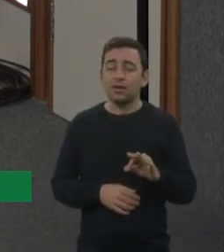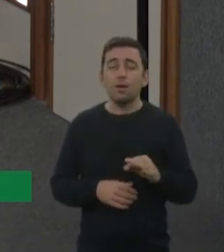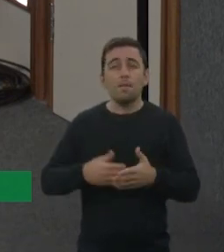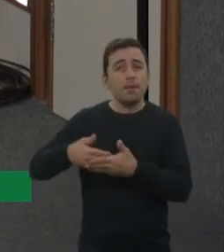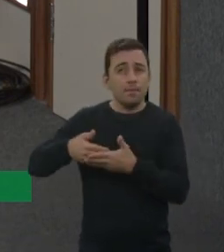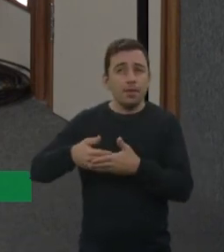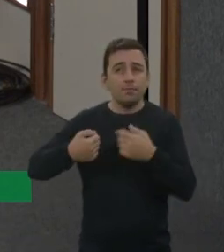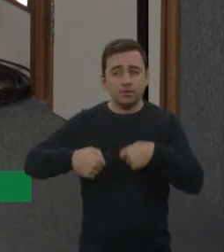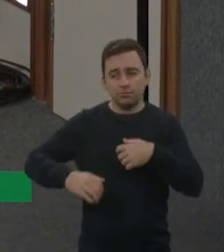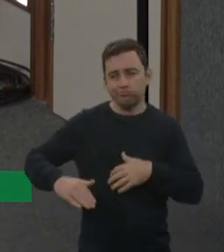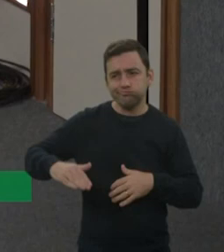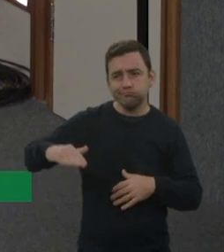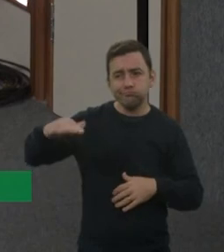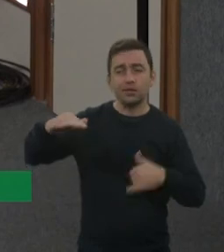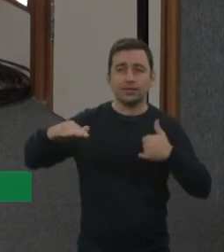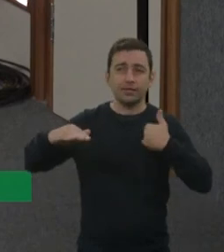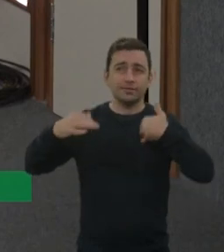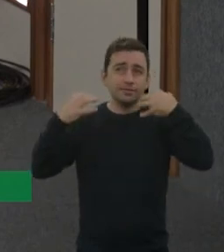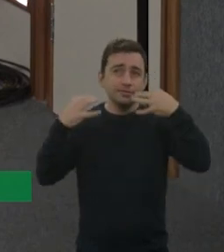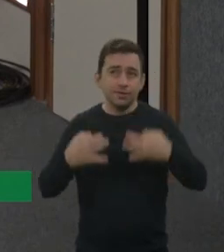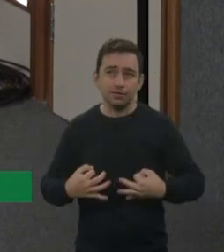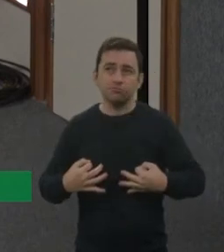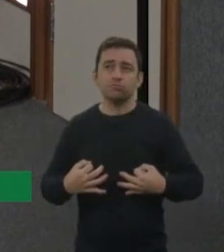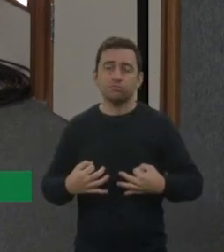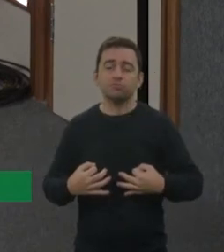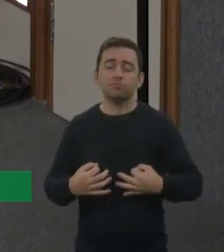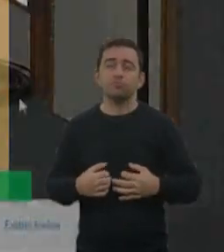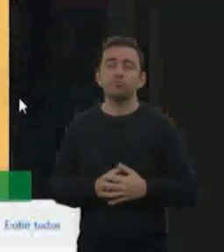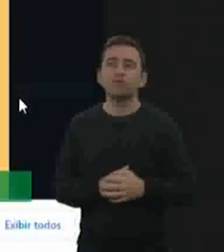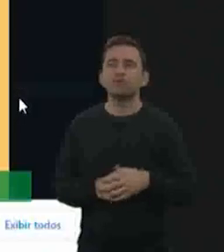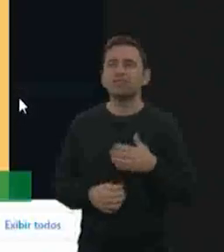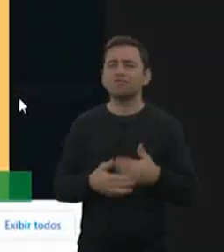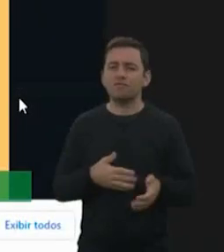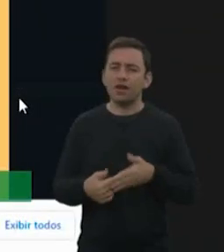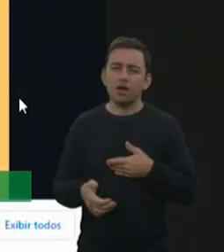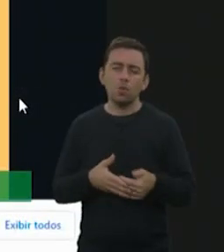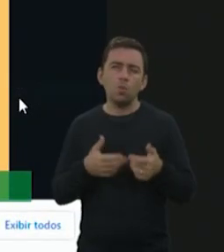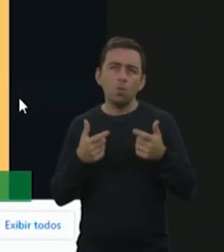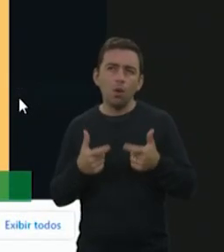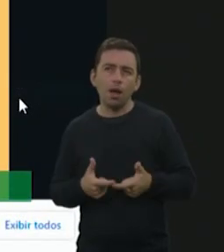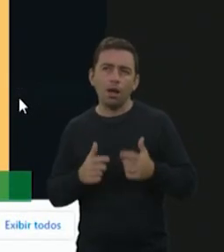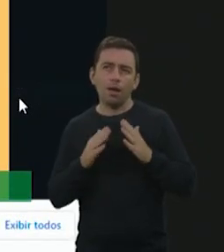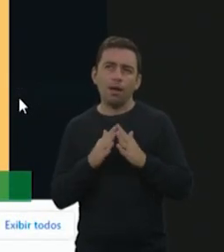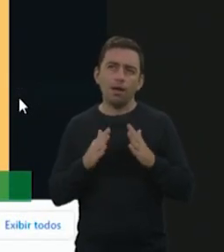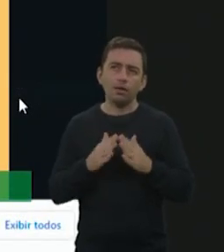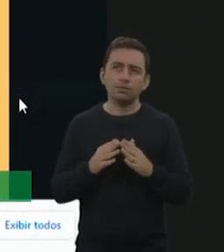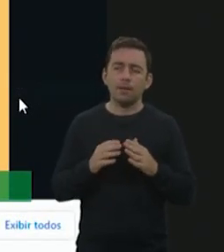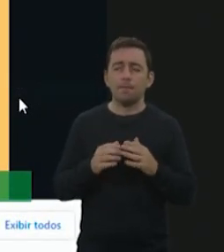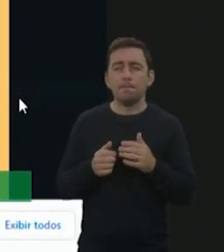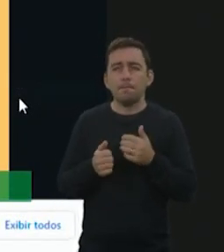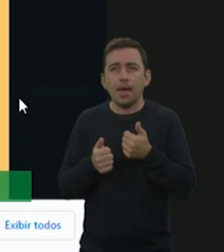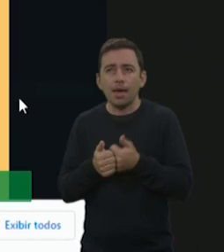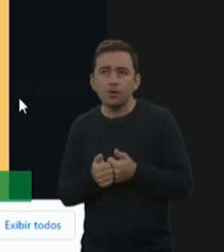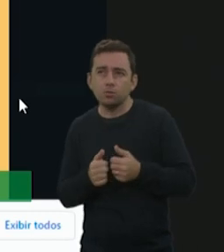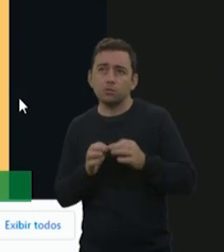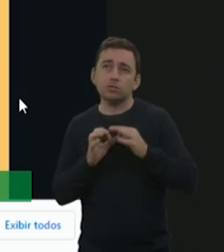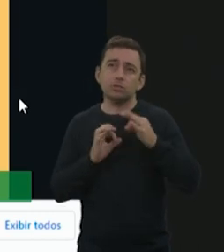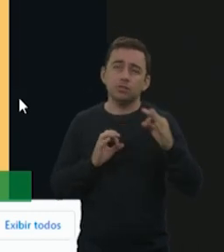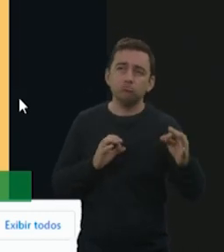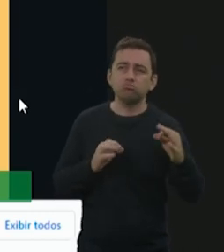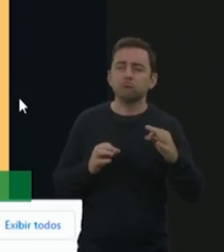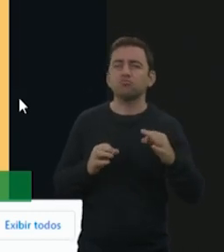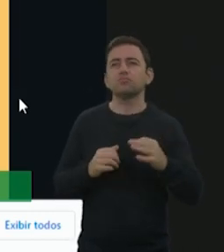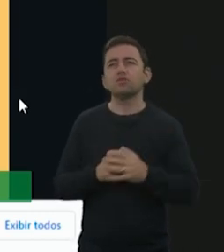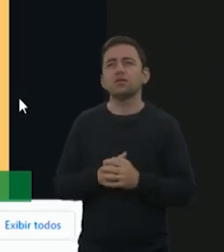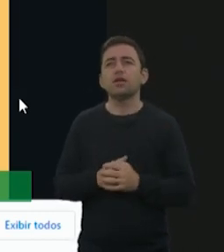idade adequada lá na unidade básica de saúde, independente do local que ela mora, se seja próximo, se seja distante. E esse acesso ele se dá através de